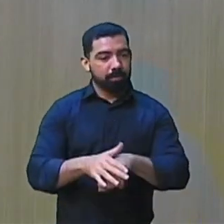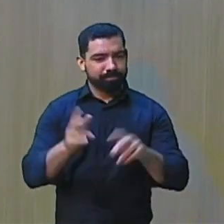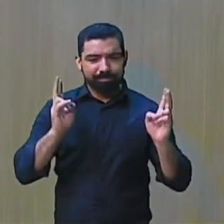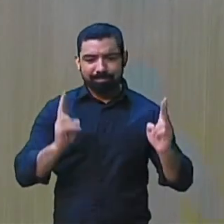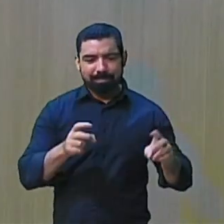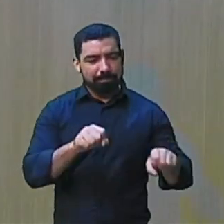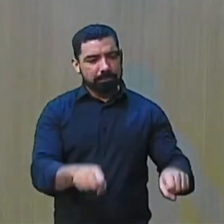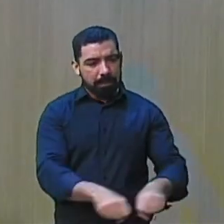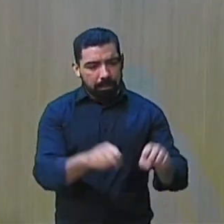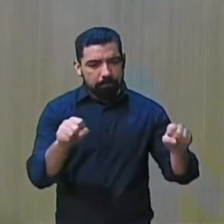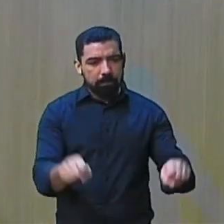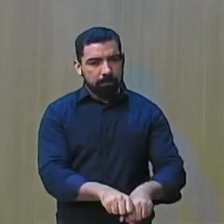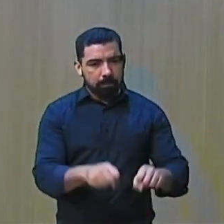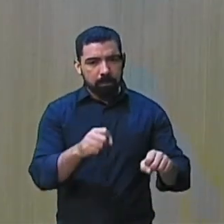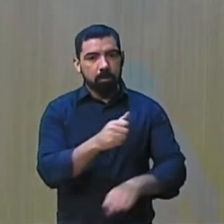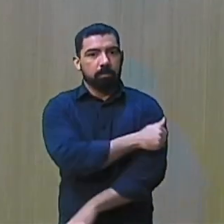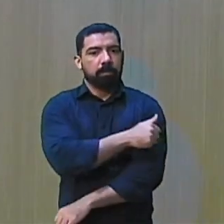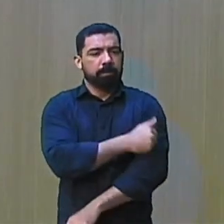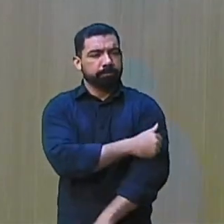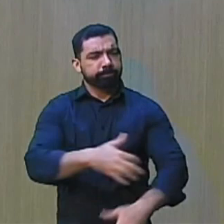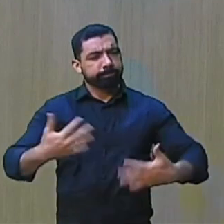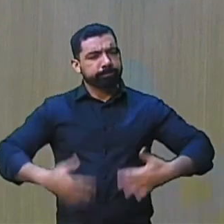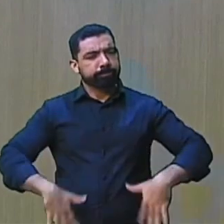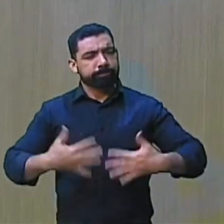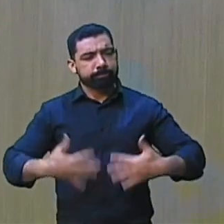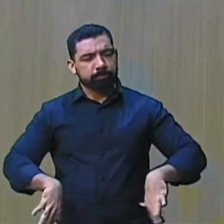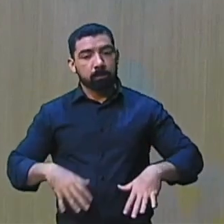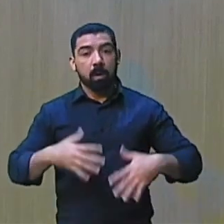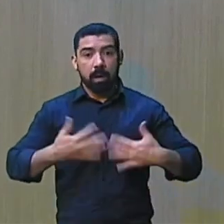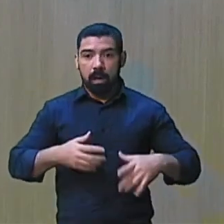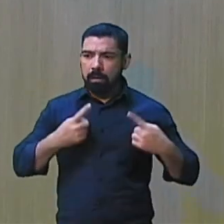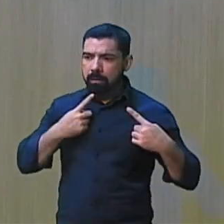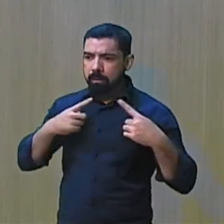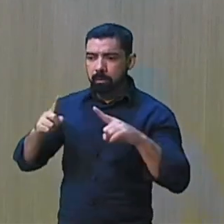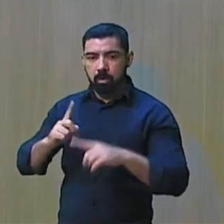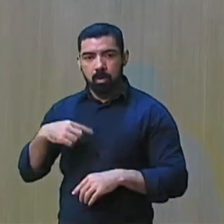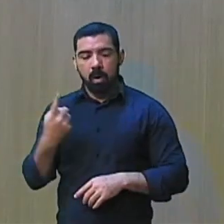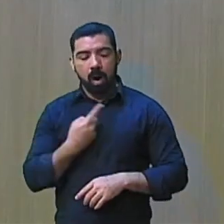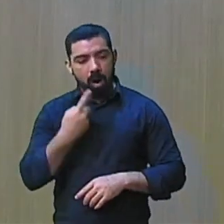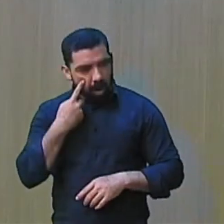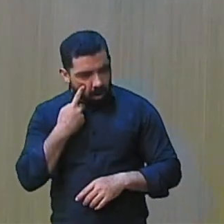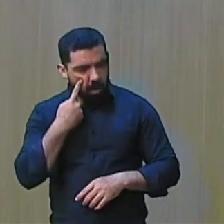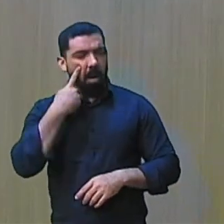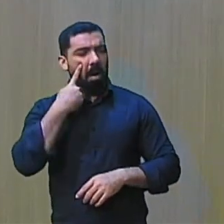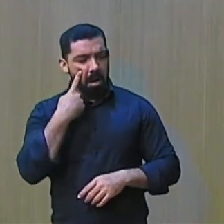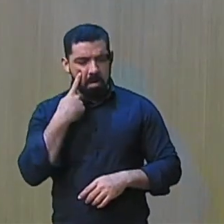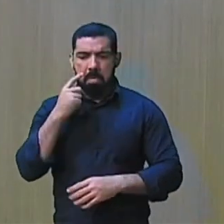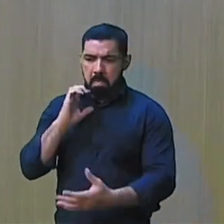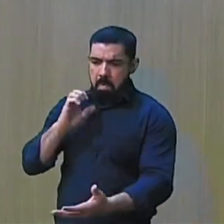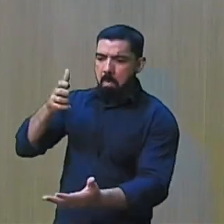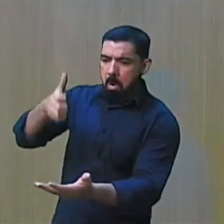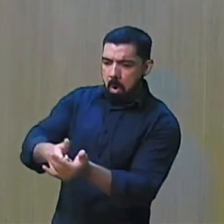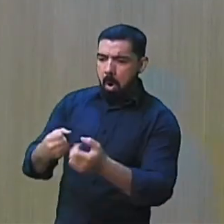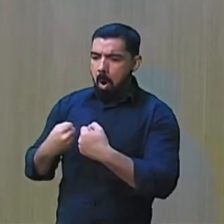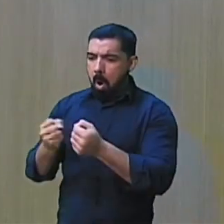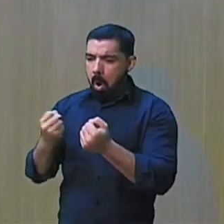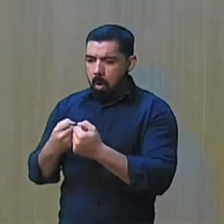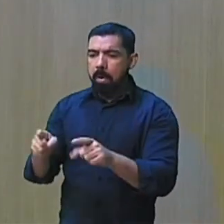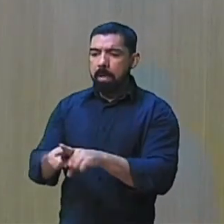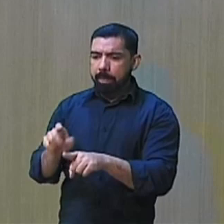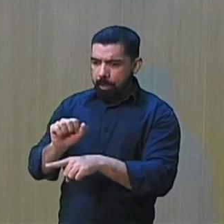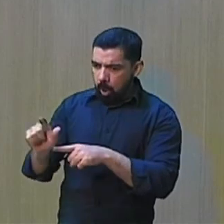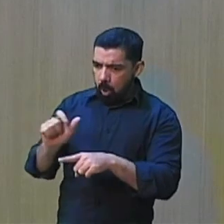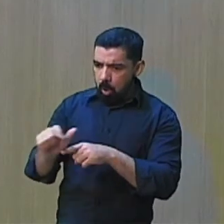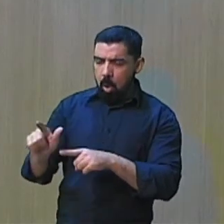com a movimentação dos Estudantes nós passamos a comprar ônibus e a fazer locação também